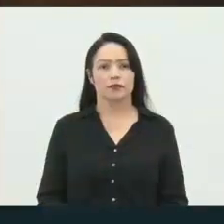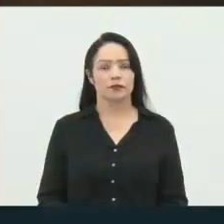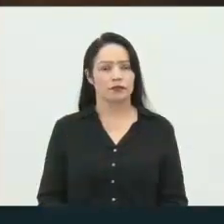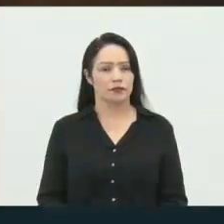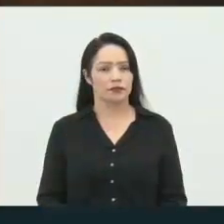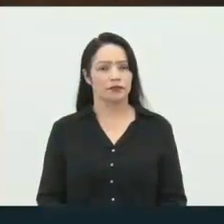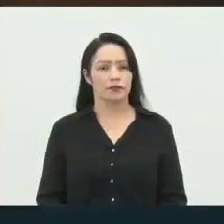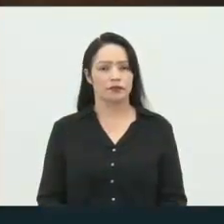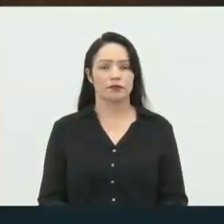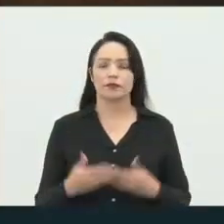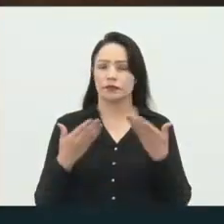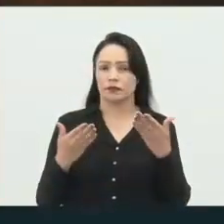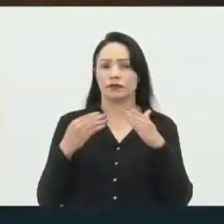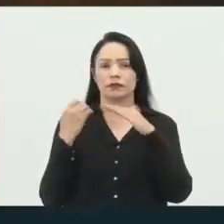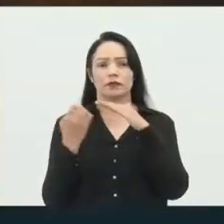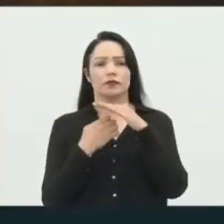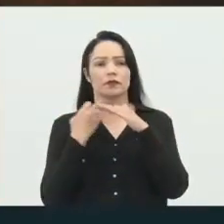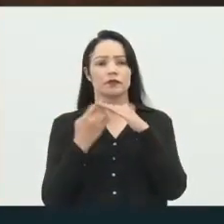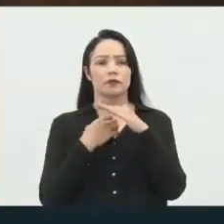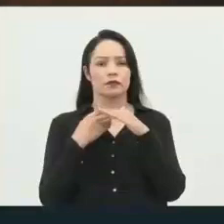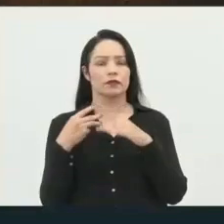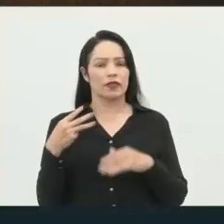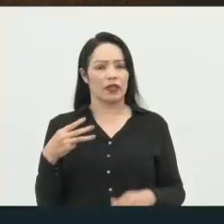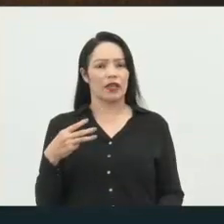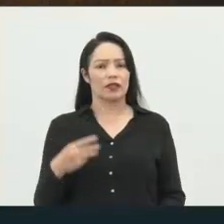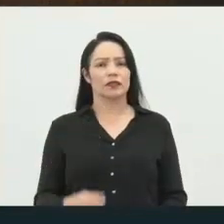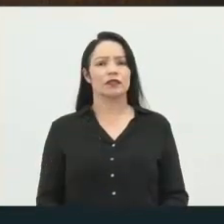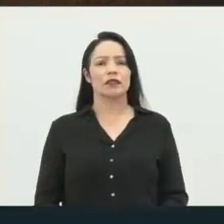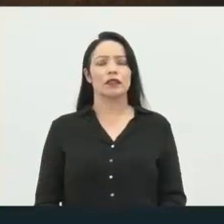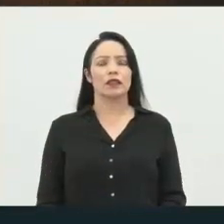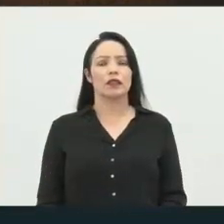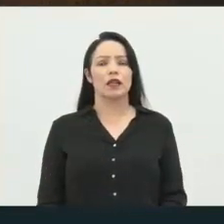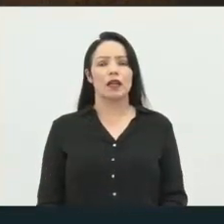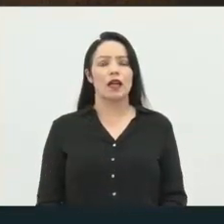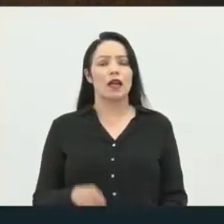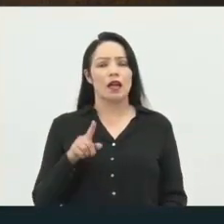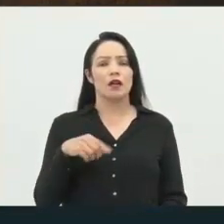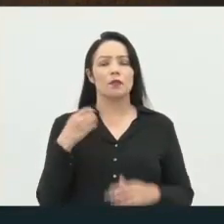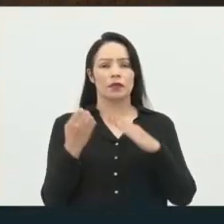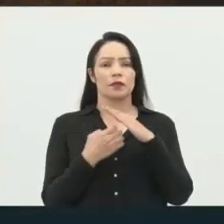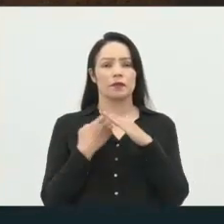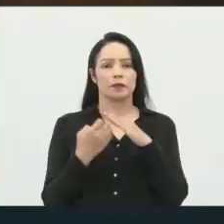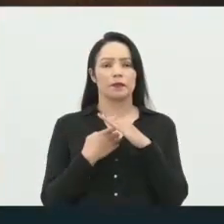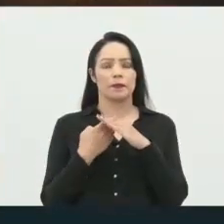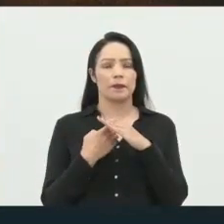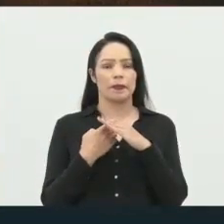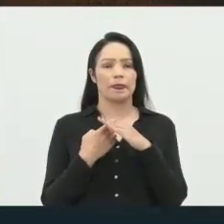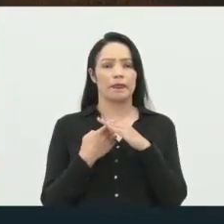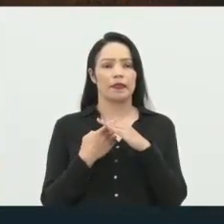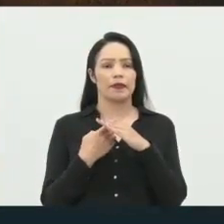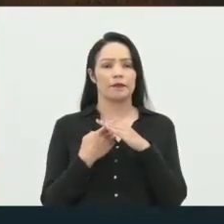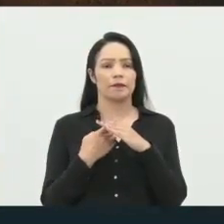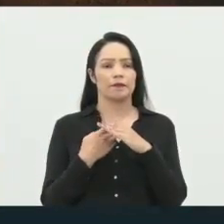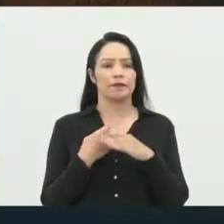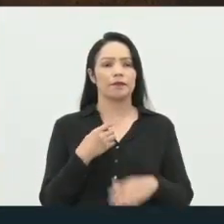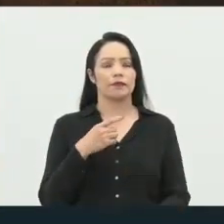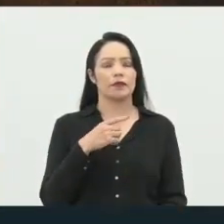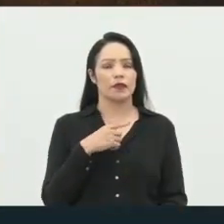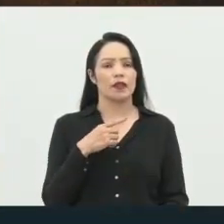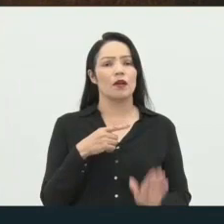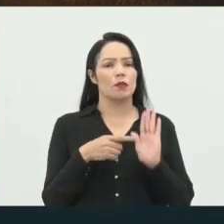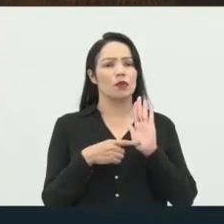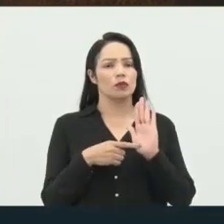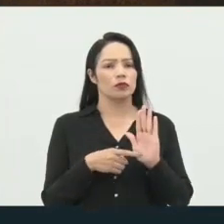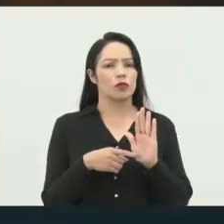essa empresa há três foi uma das empresas que elas foram apontadas né É nessa essa